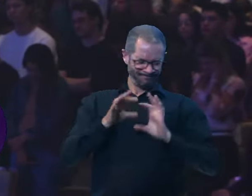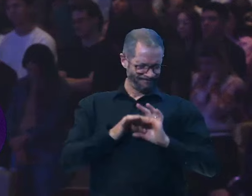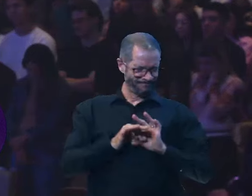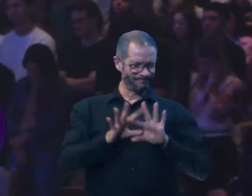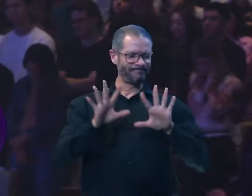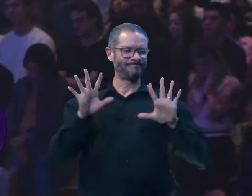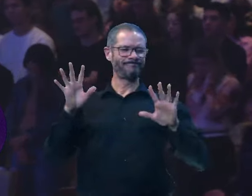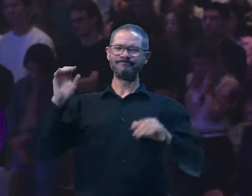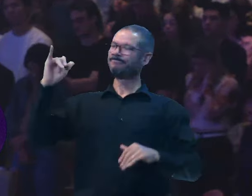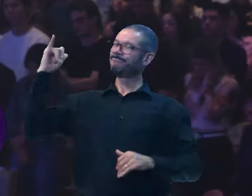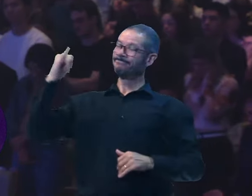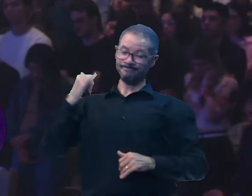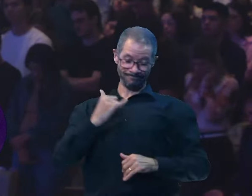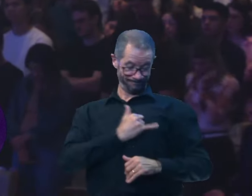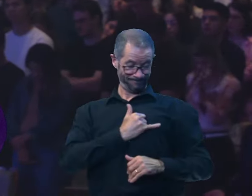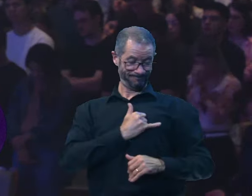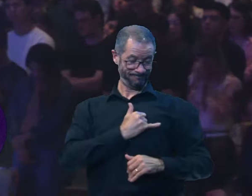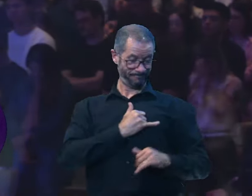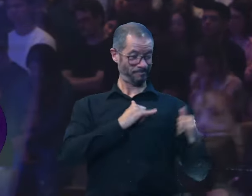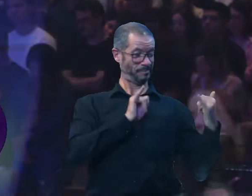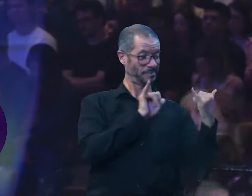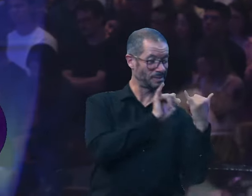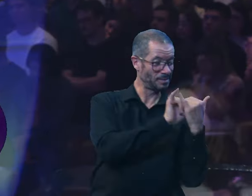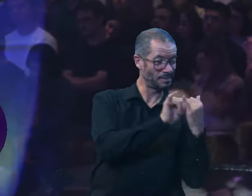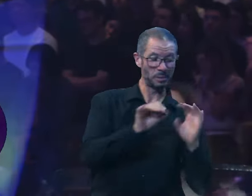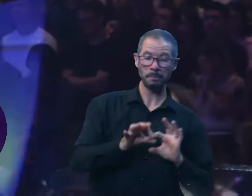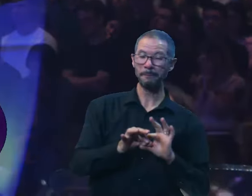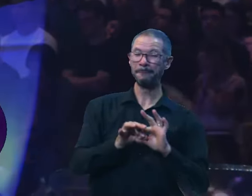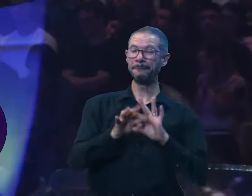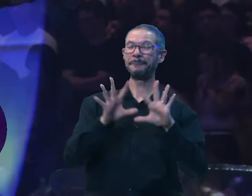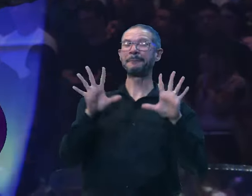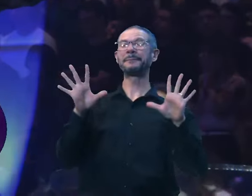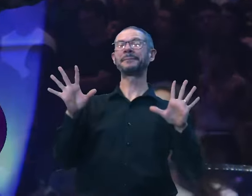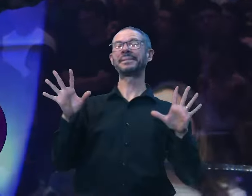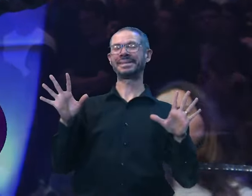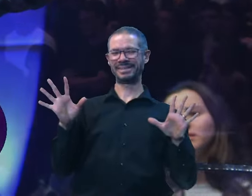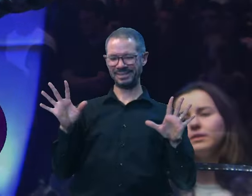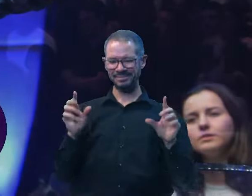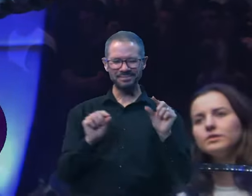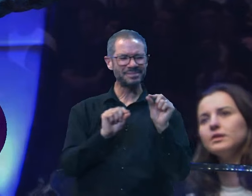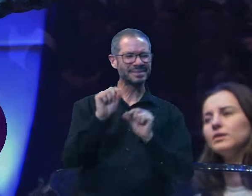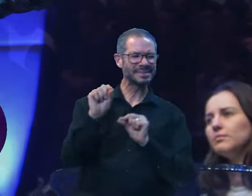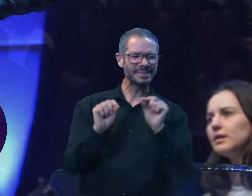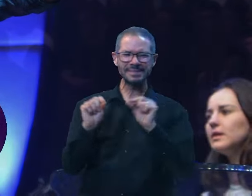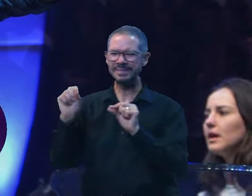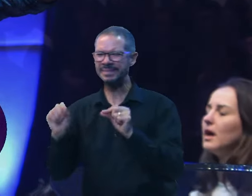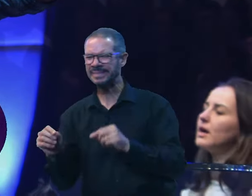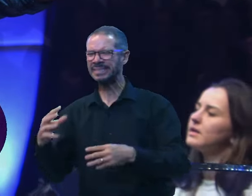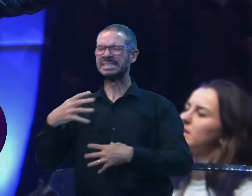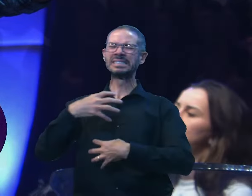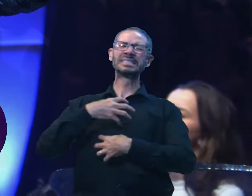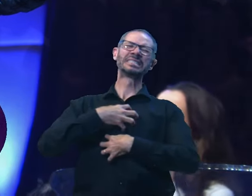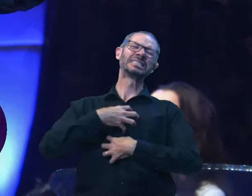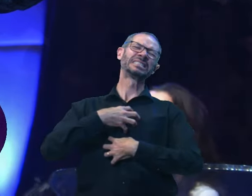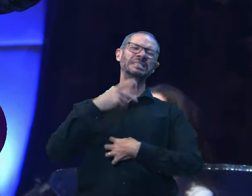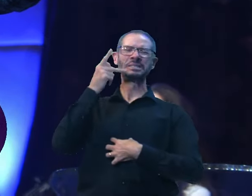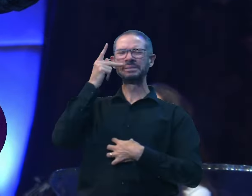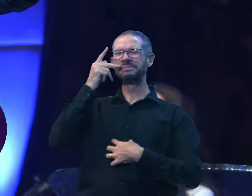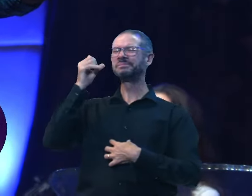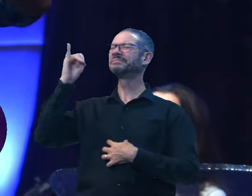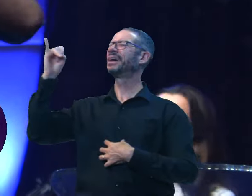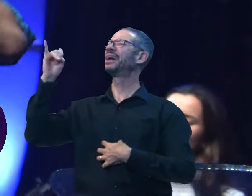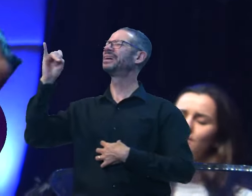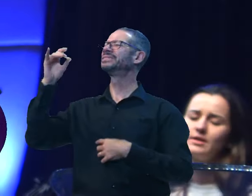nós possamos libertar, liberar, Jesus, aqueles que nos feriram, Pai.